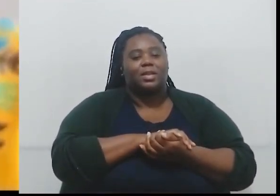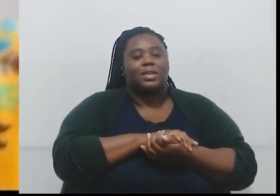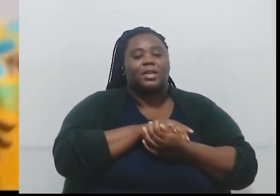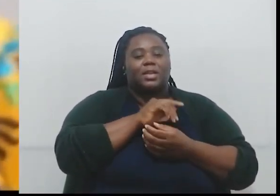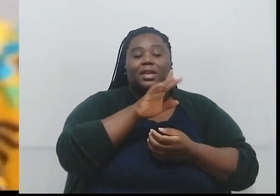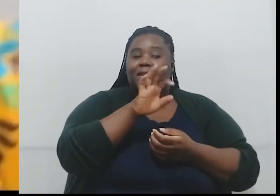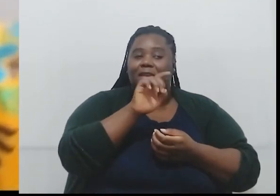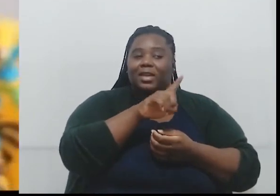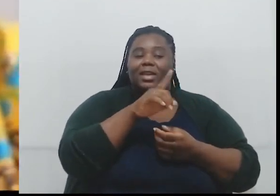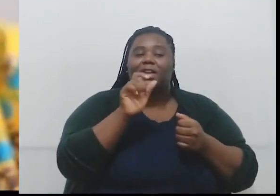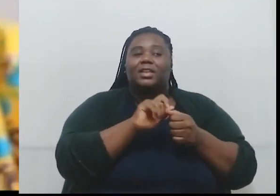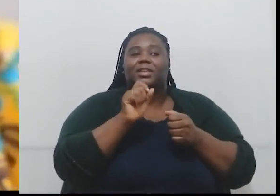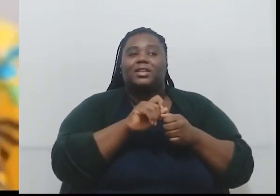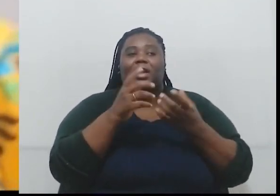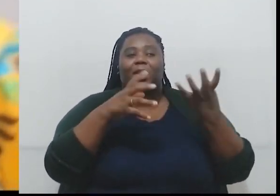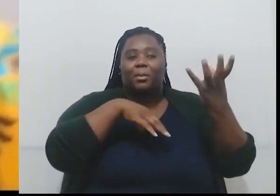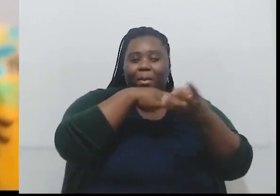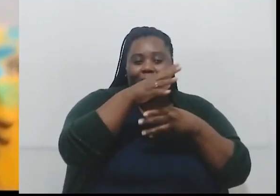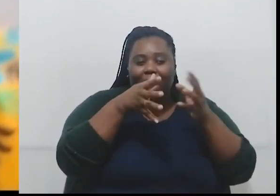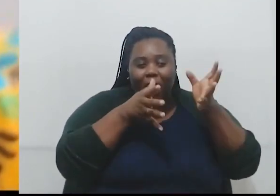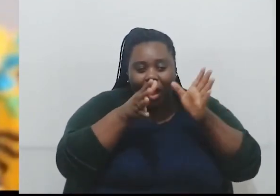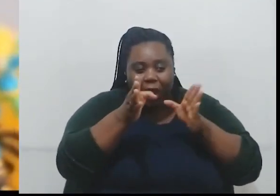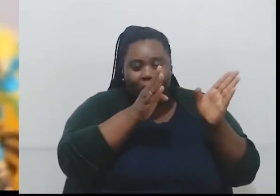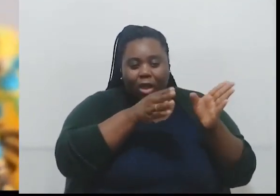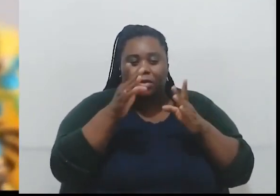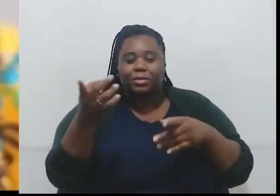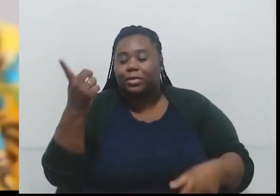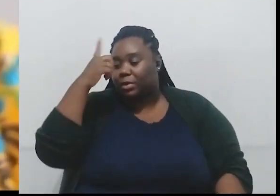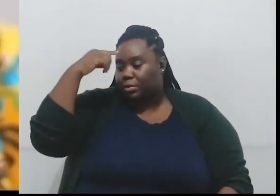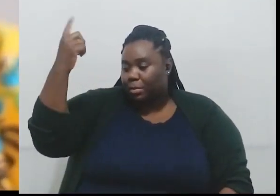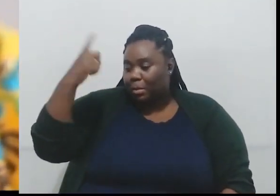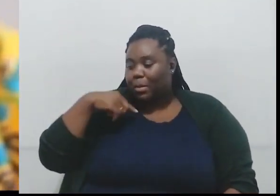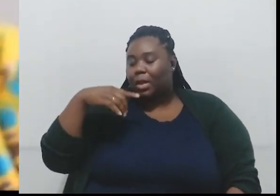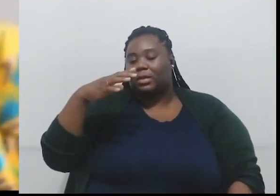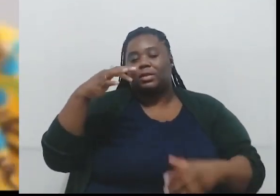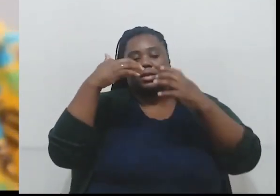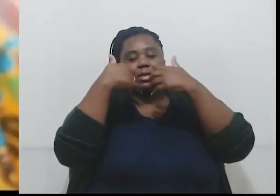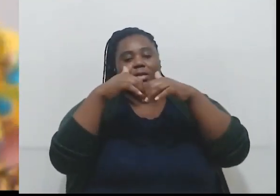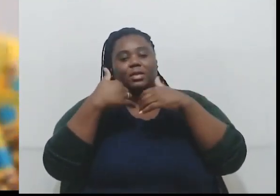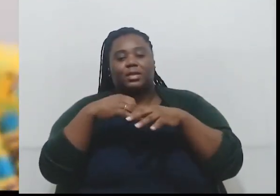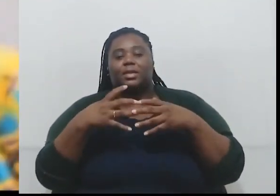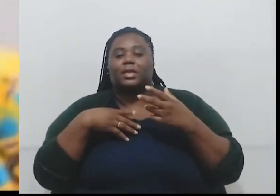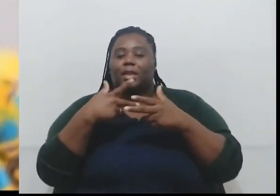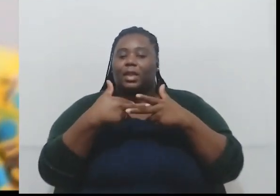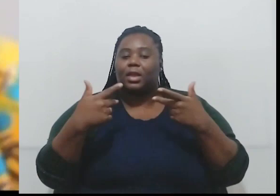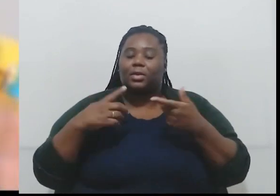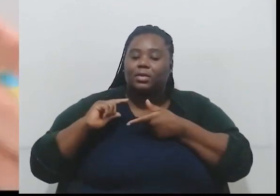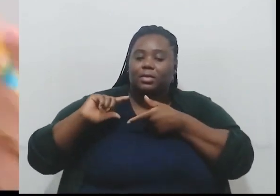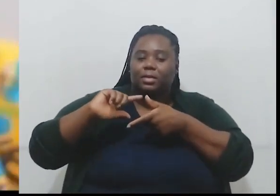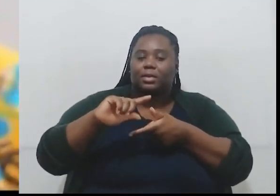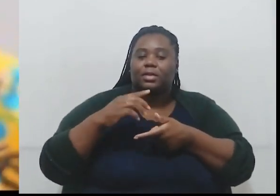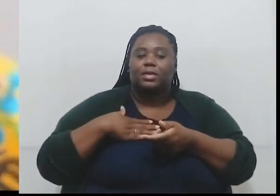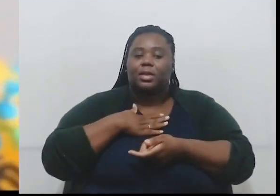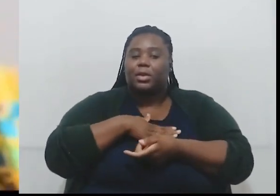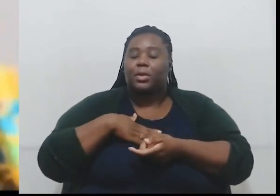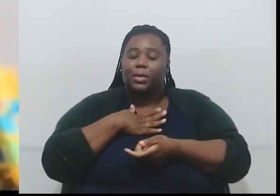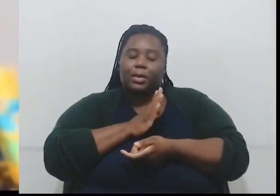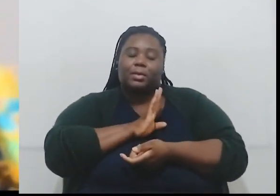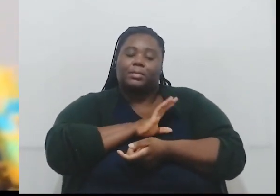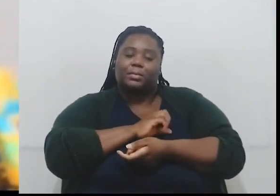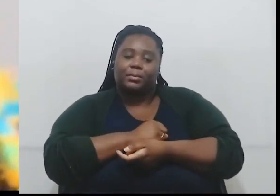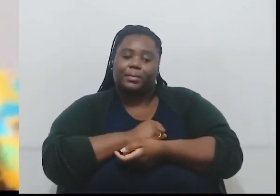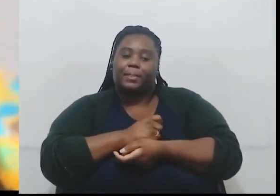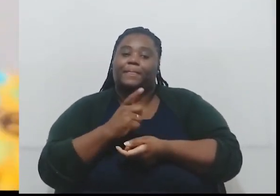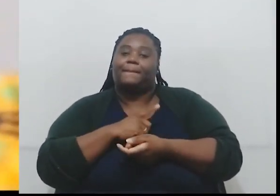ele faz o caos porque é a ordem, ele manda você refletir. Enfim, tem uma coisa da ancestralidade do encontro que eu sou muito apaixonado.